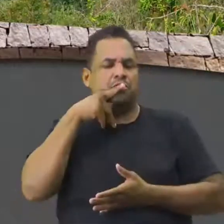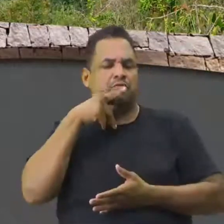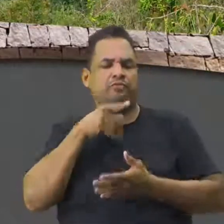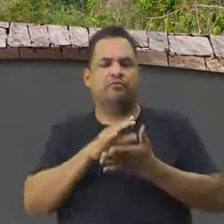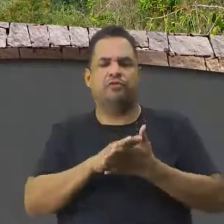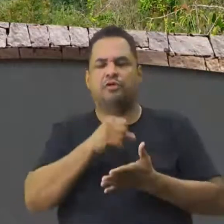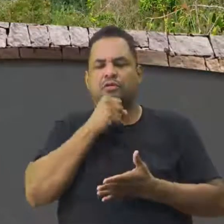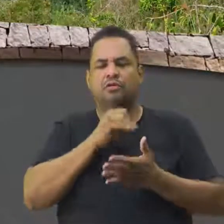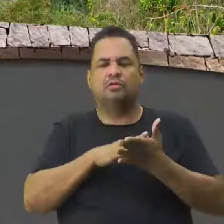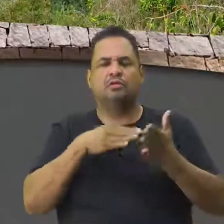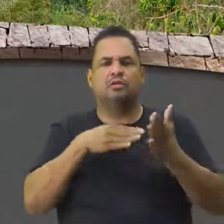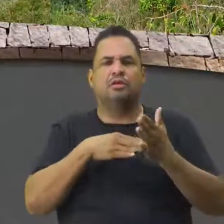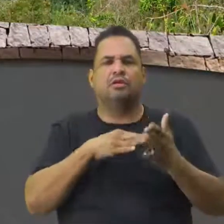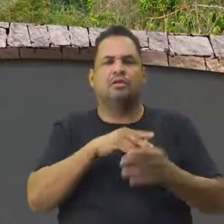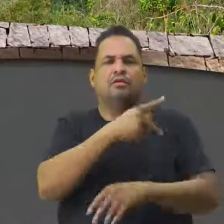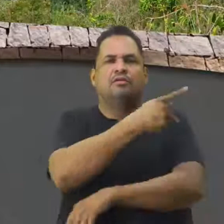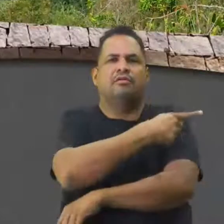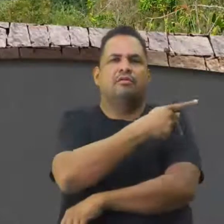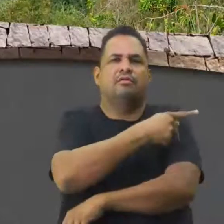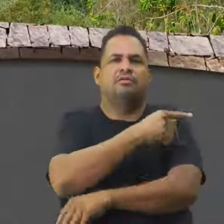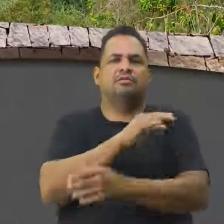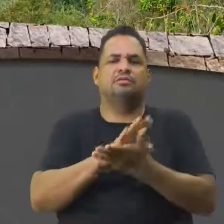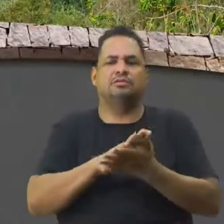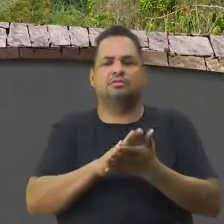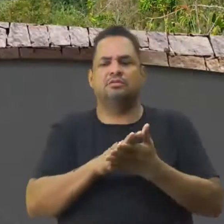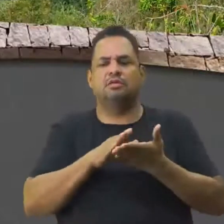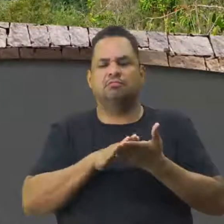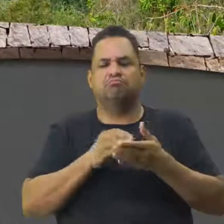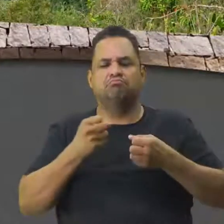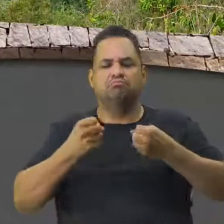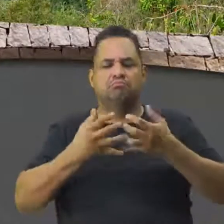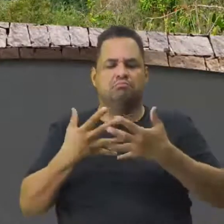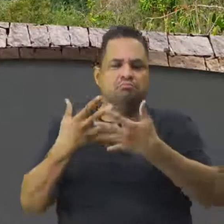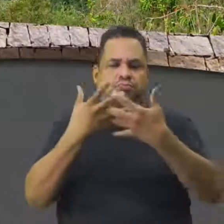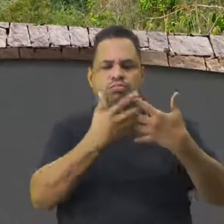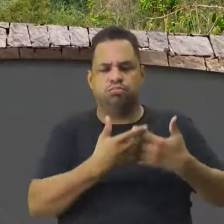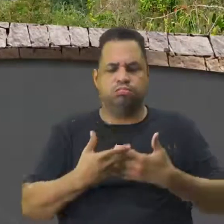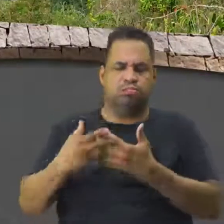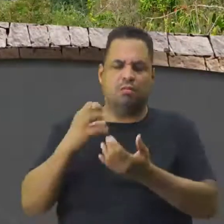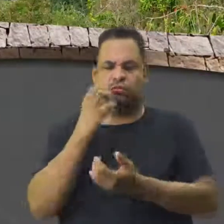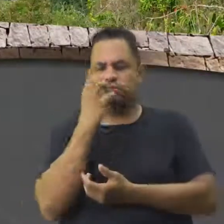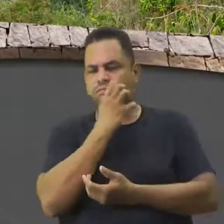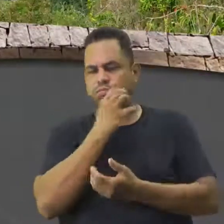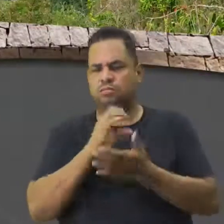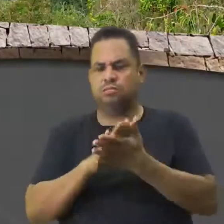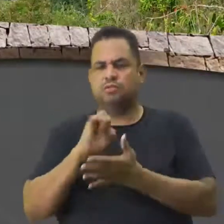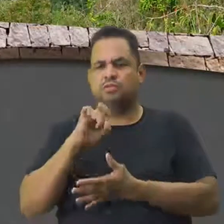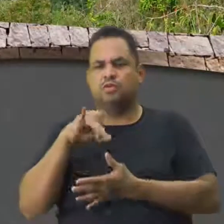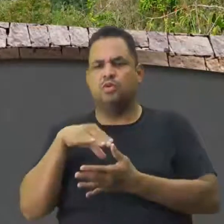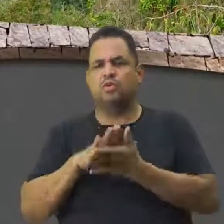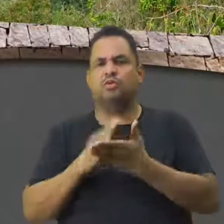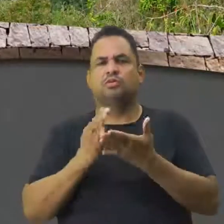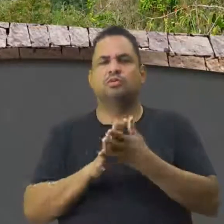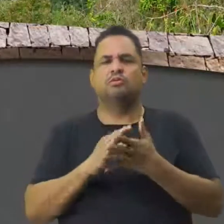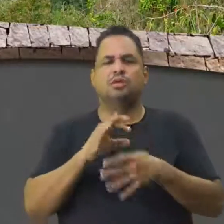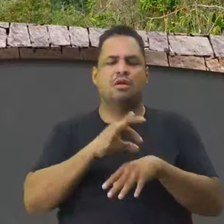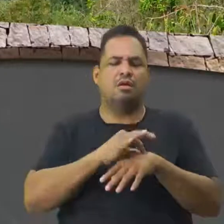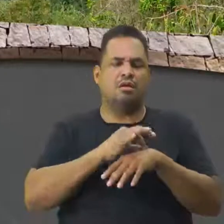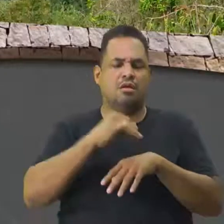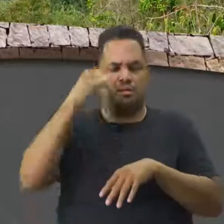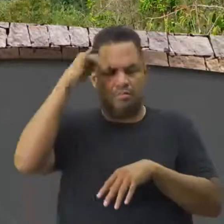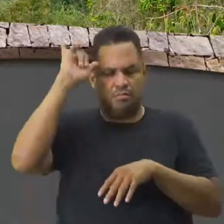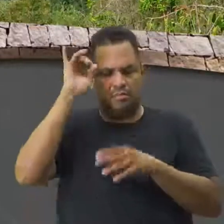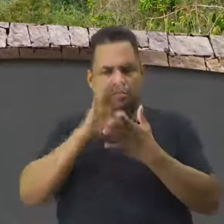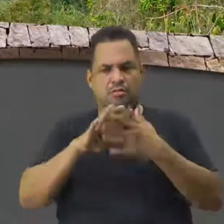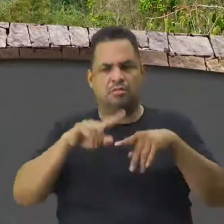aí, tá carregado de soja, carregado de milho, de carne bovina, é de produtos que vão